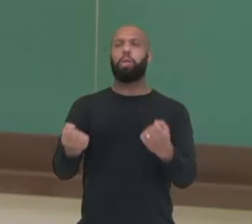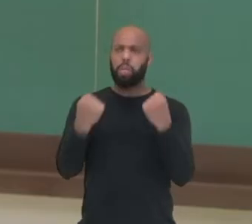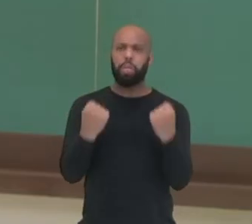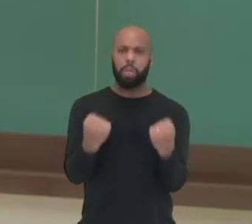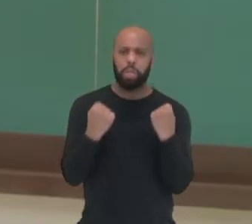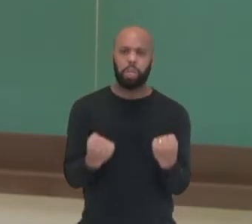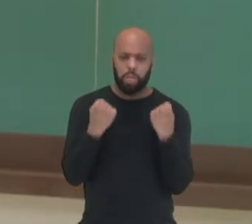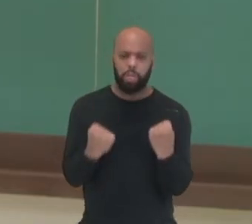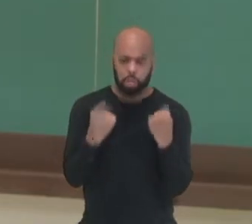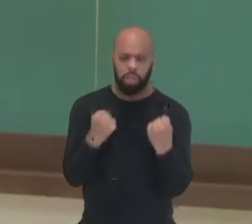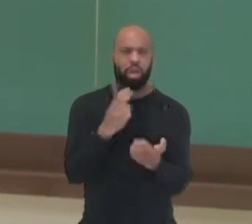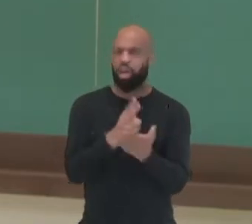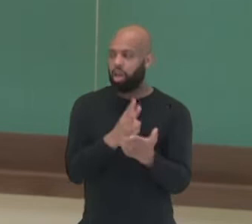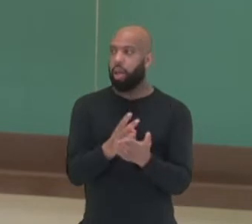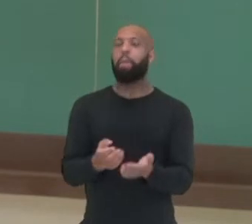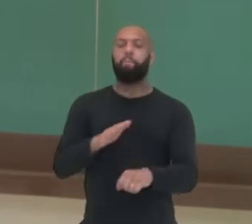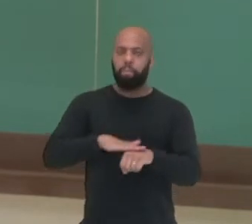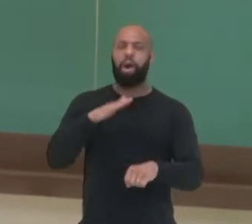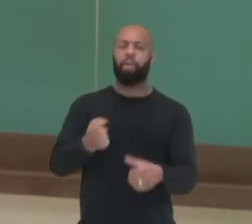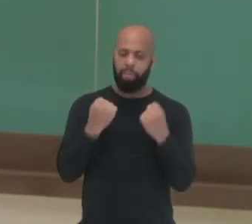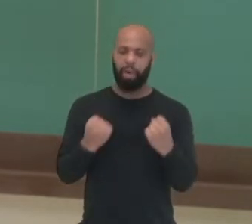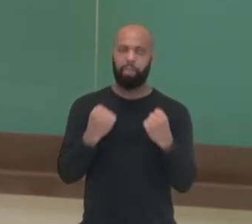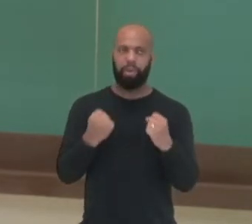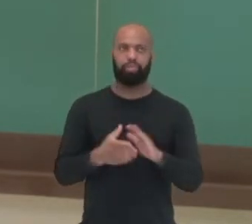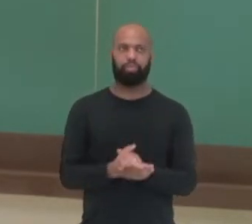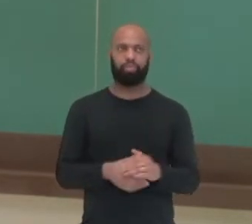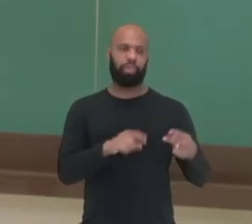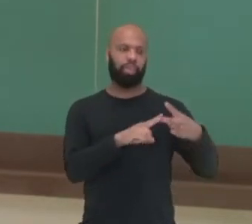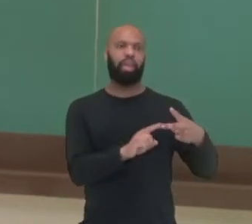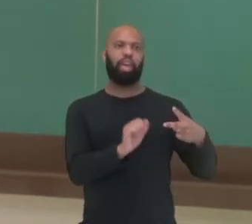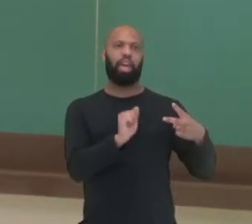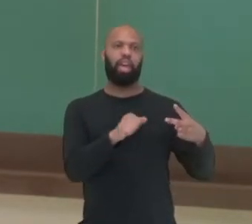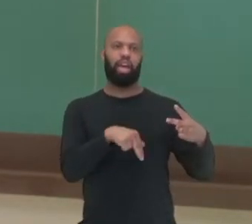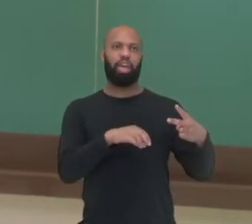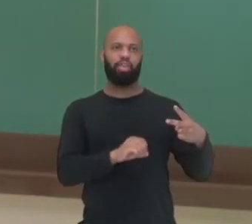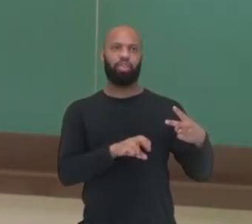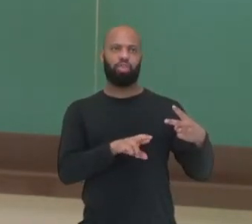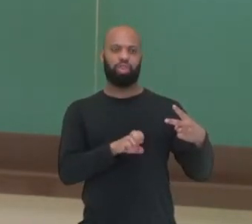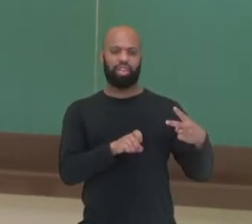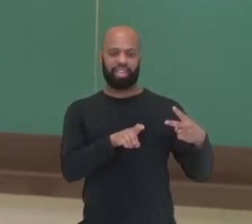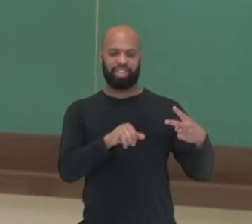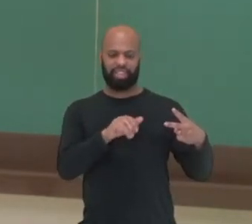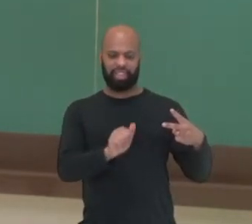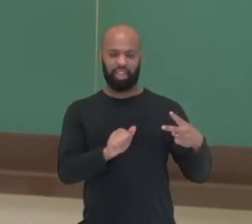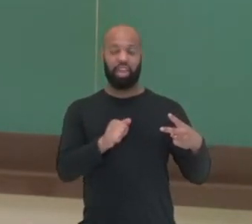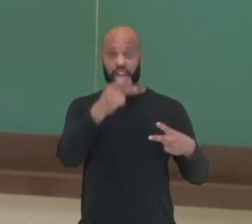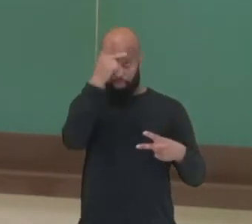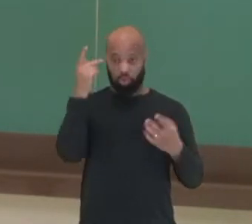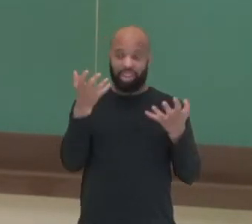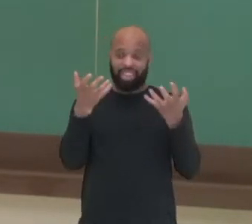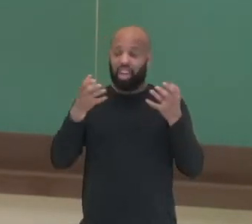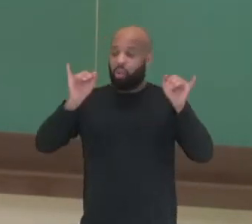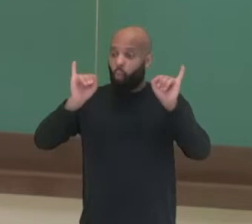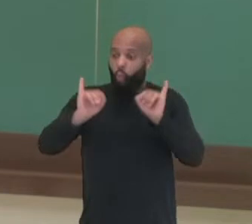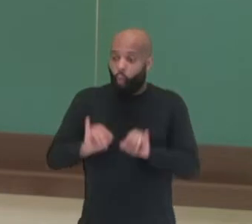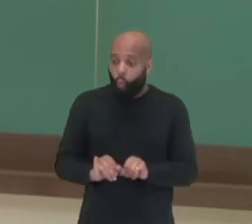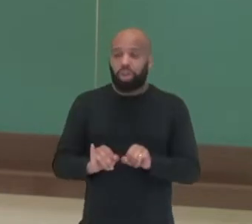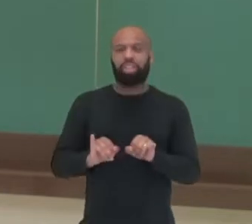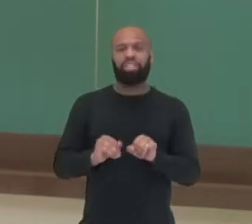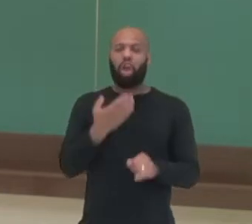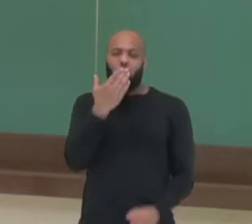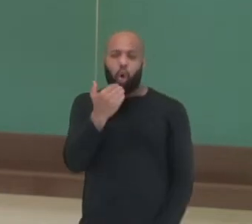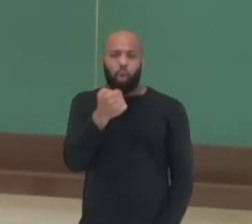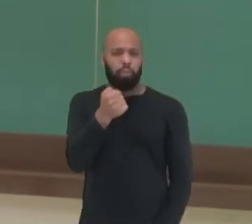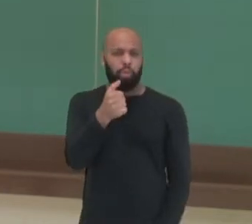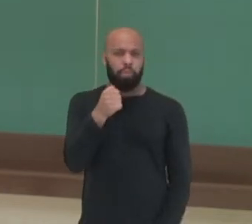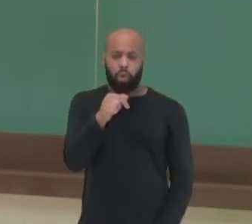físicos. A anorexia, a pessoa entra em uma rígida dieta de perca de peso e constantemente